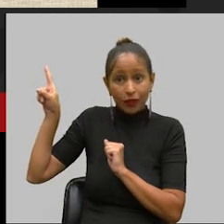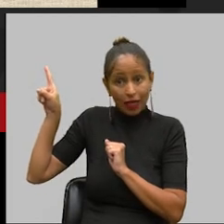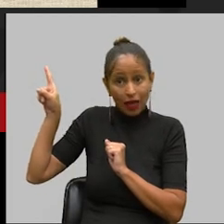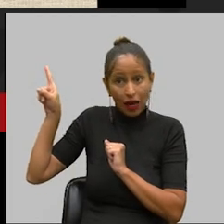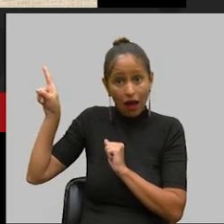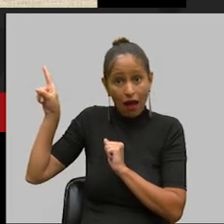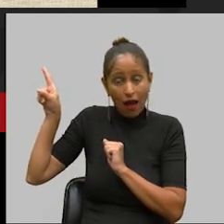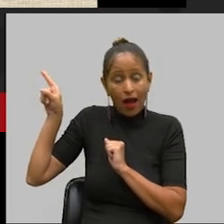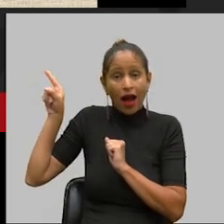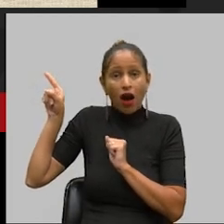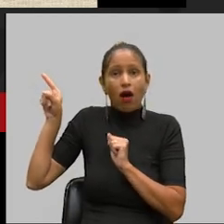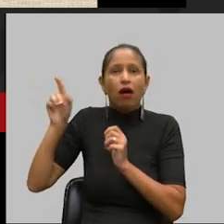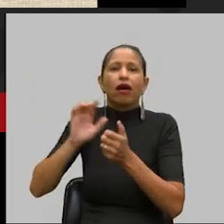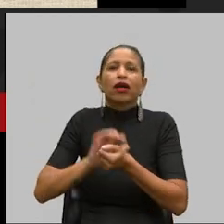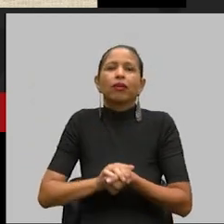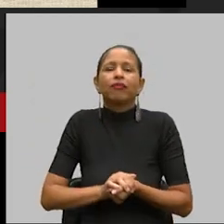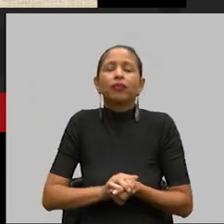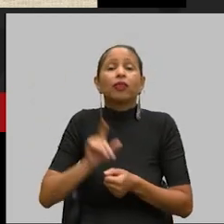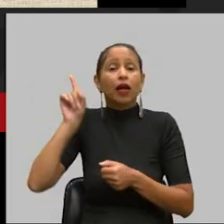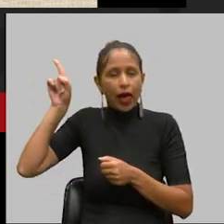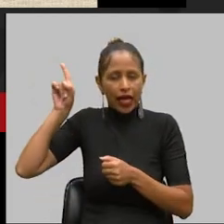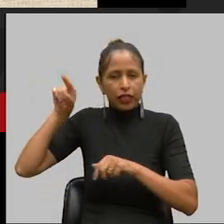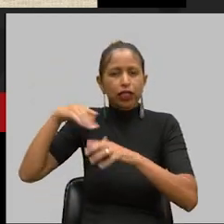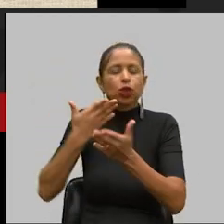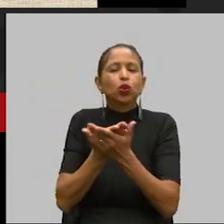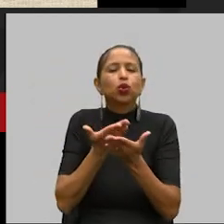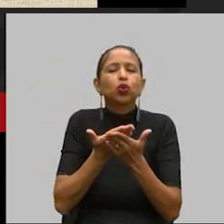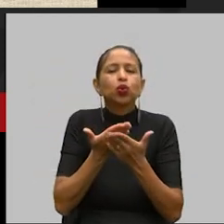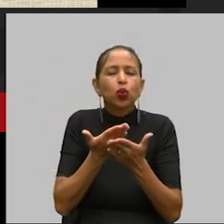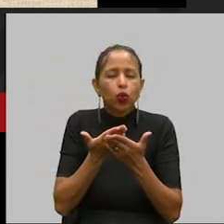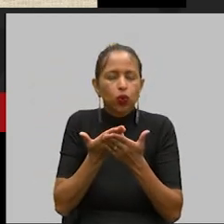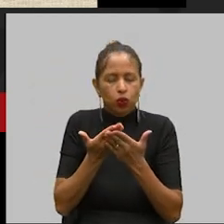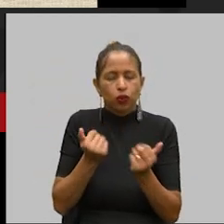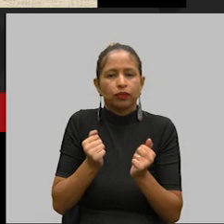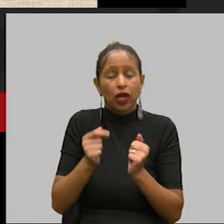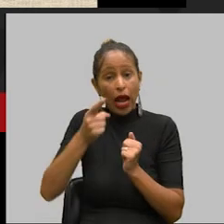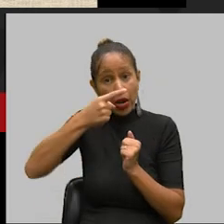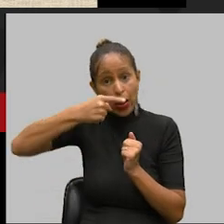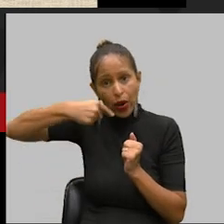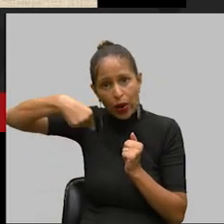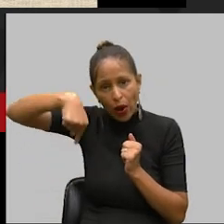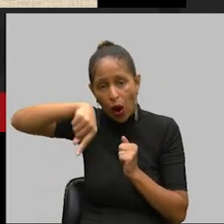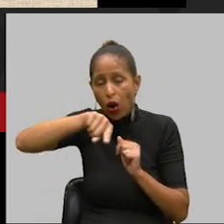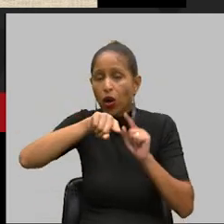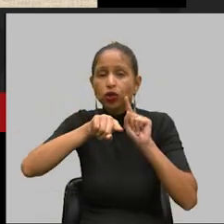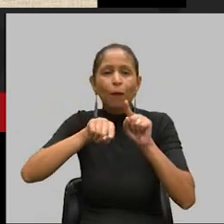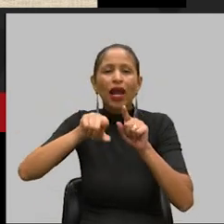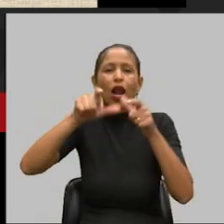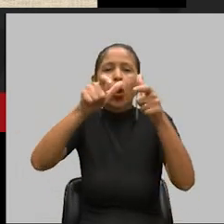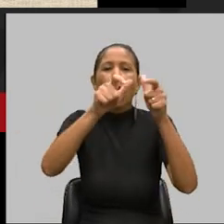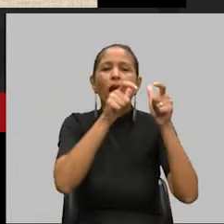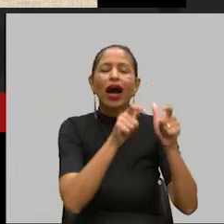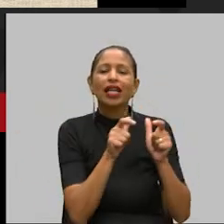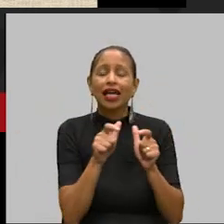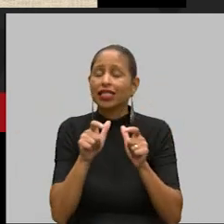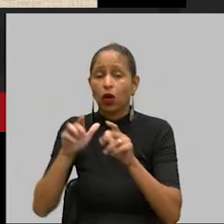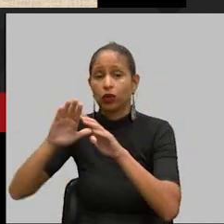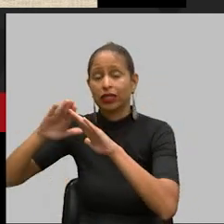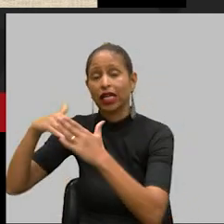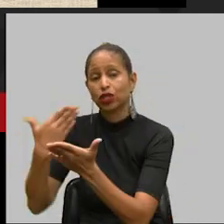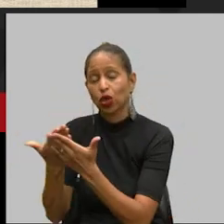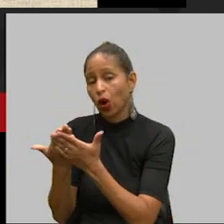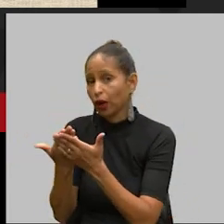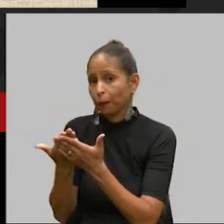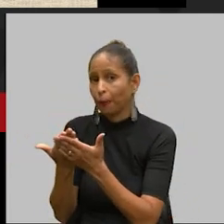que mostra o acesso ó esse aí nós é um banco de dados nosso que não é pela localização da escola mas